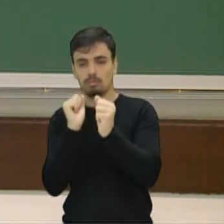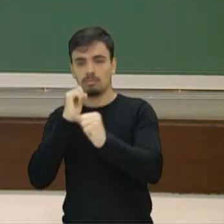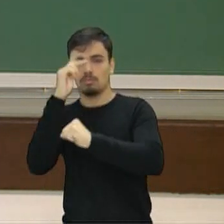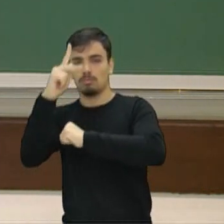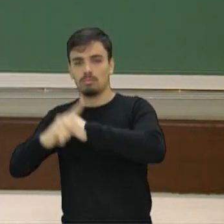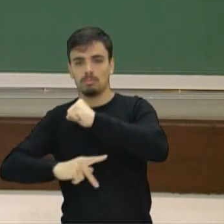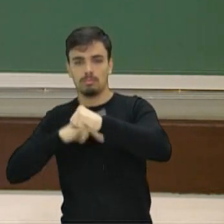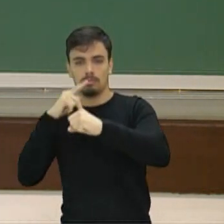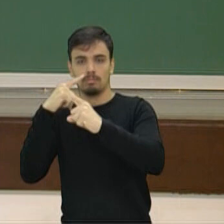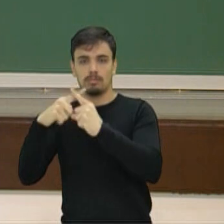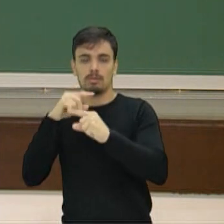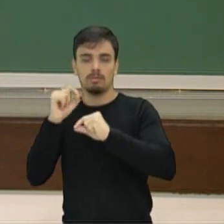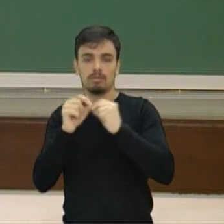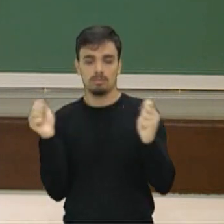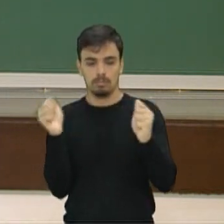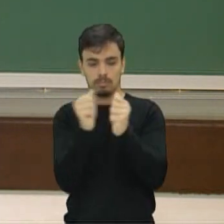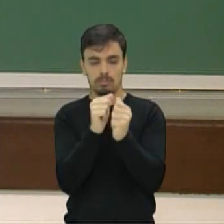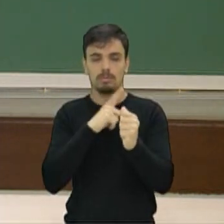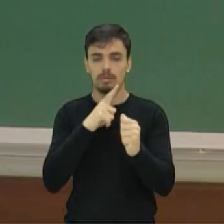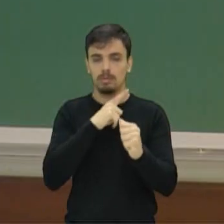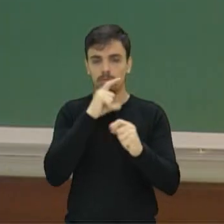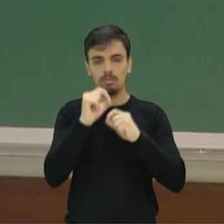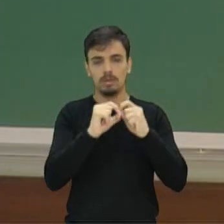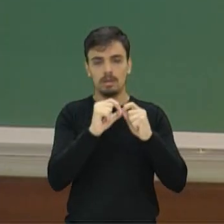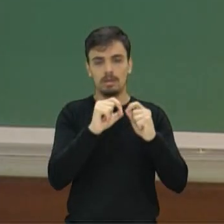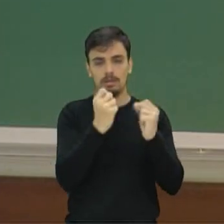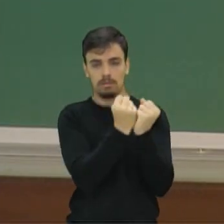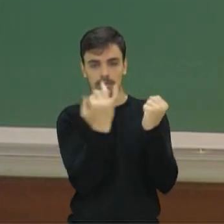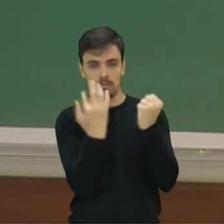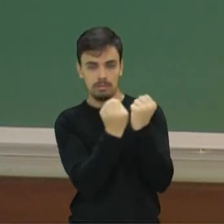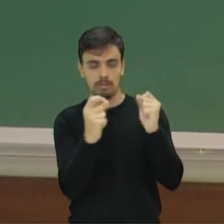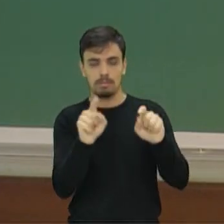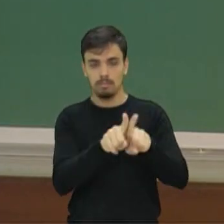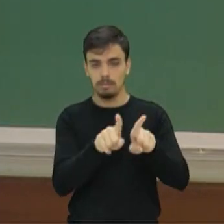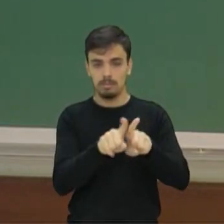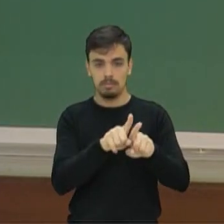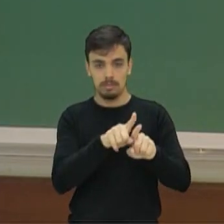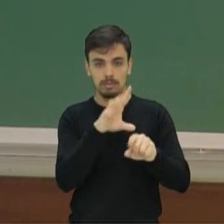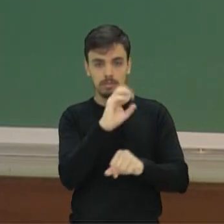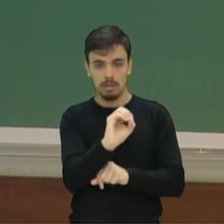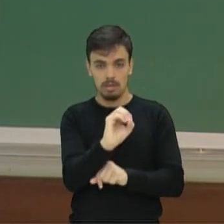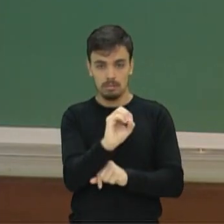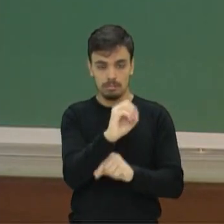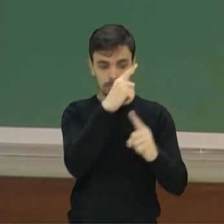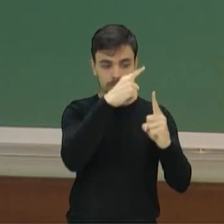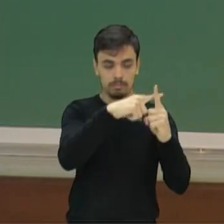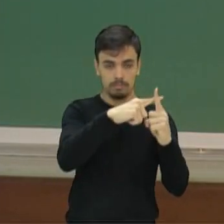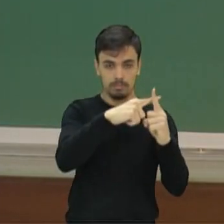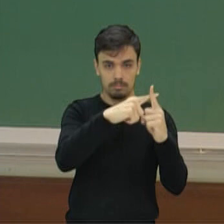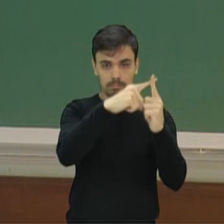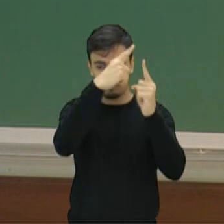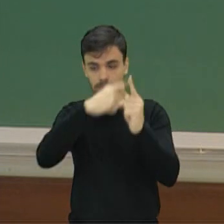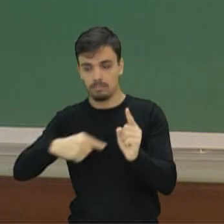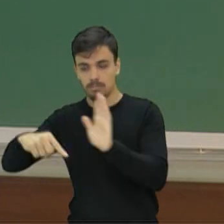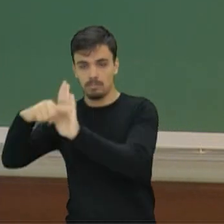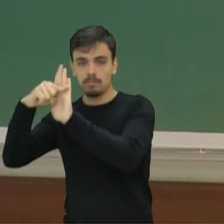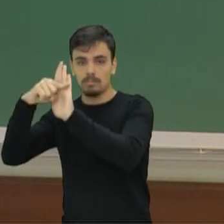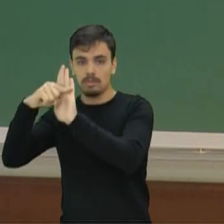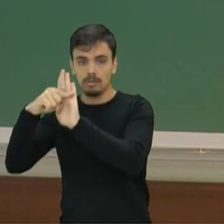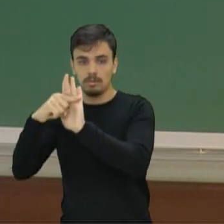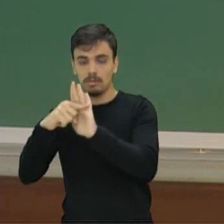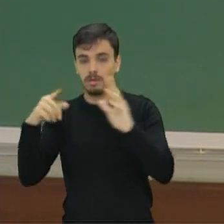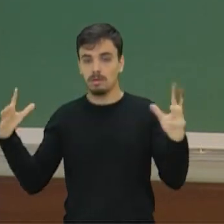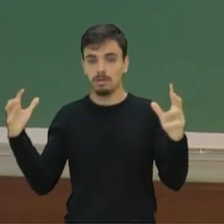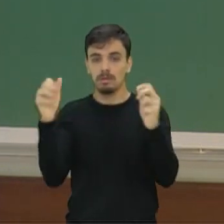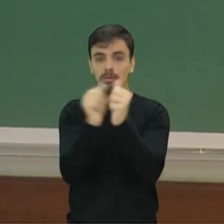se eu juntar esses dois, dá uma carga zero, então um tem uma carga positiva e o outro tem carga negativa. A hora